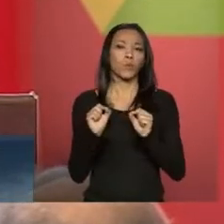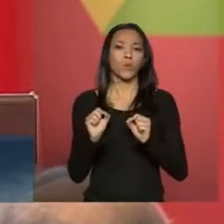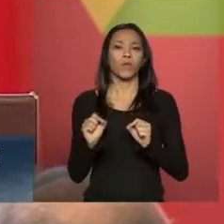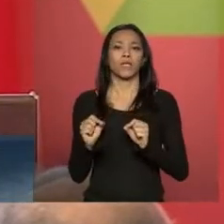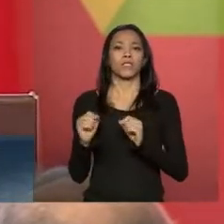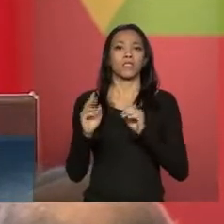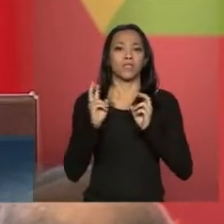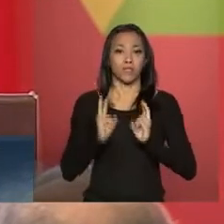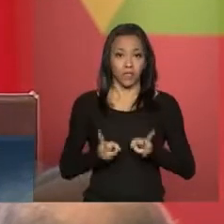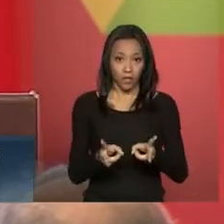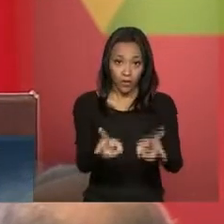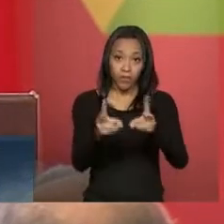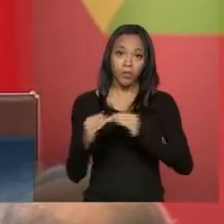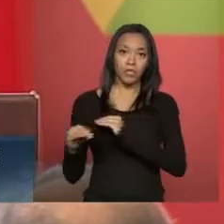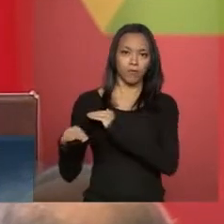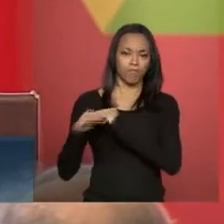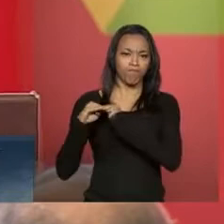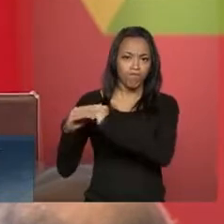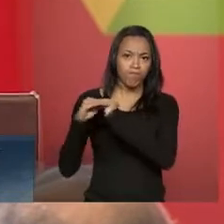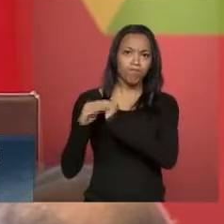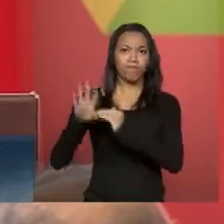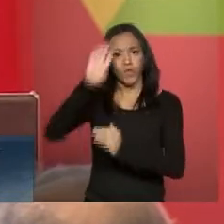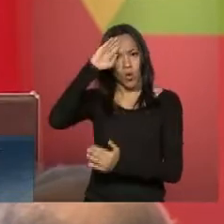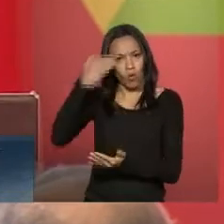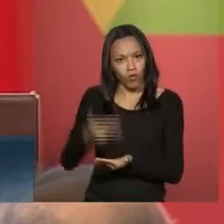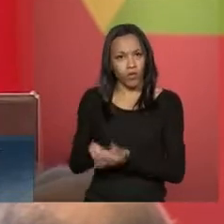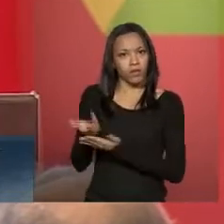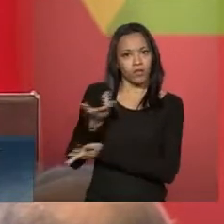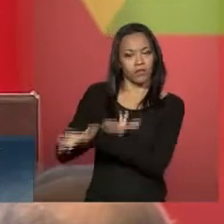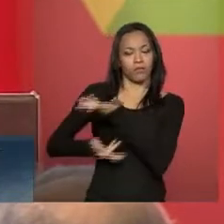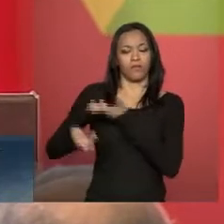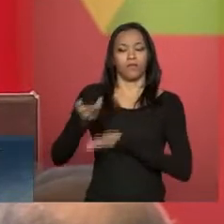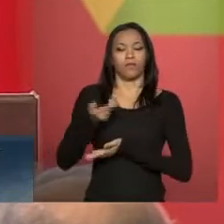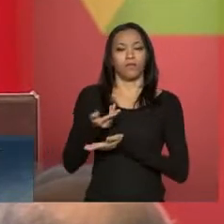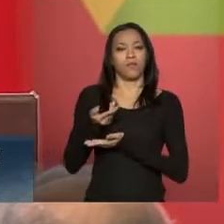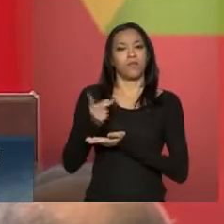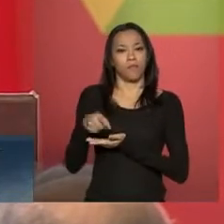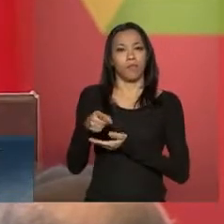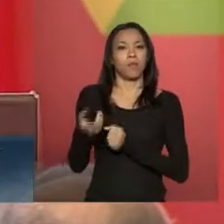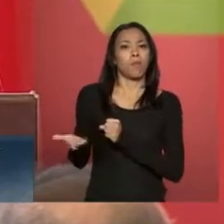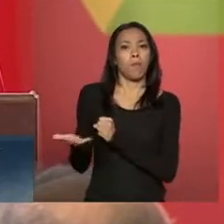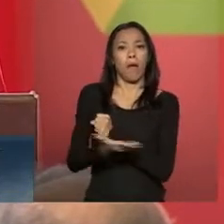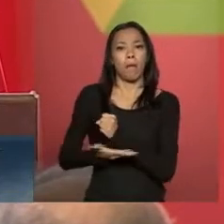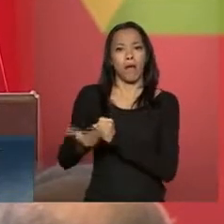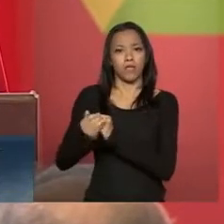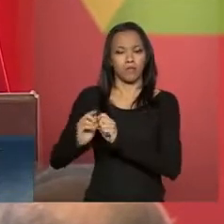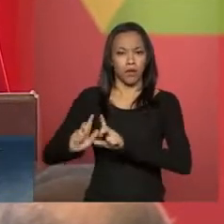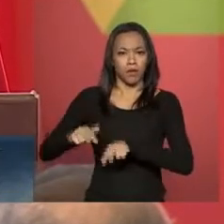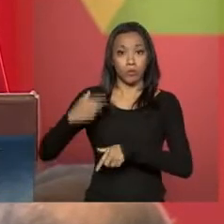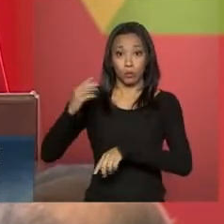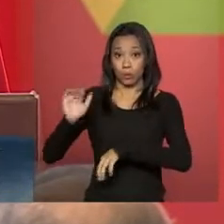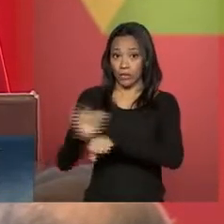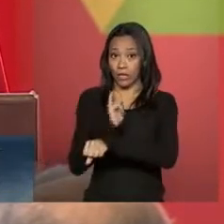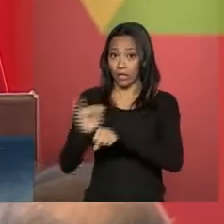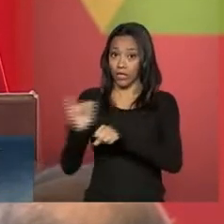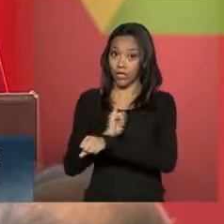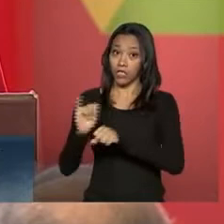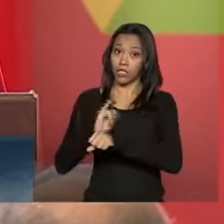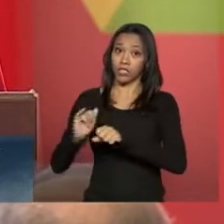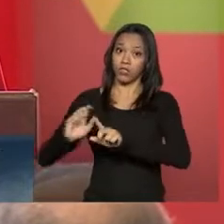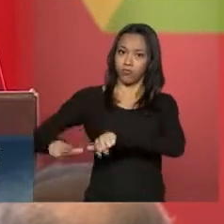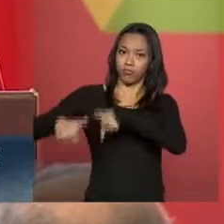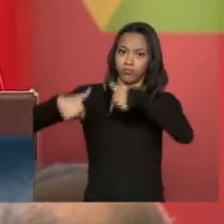da igualdade e da confiança mútua, as bases para uma parceria estratégica global